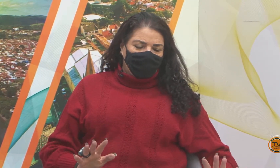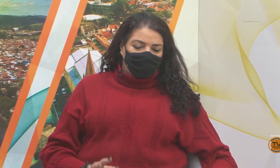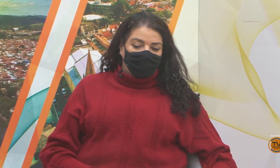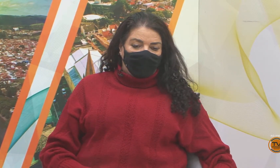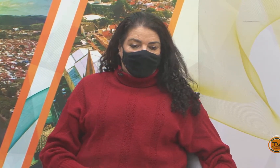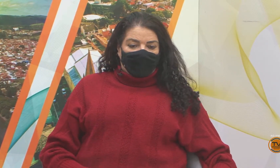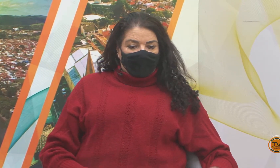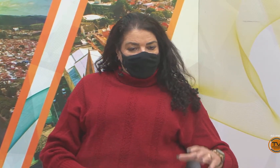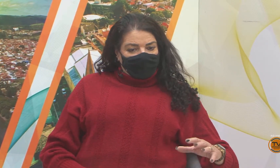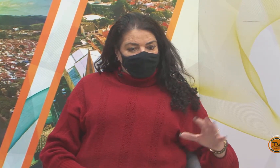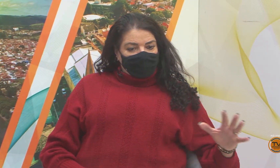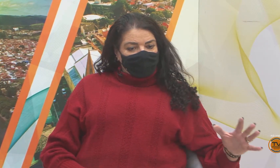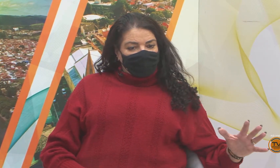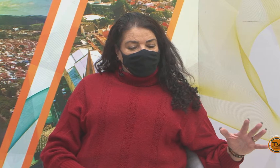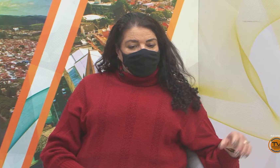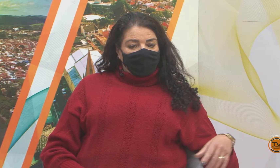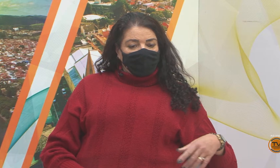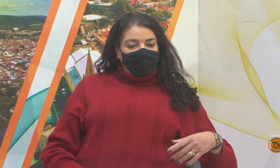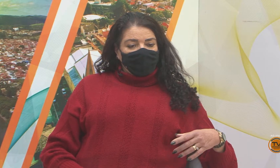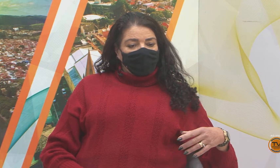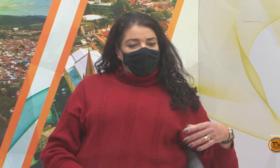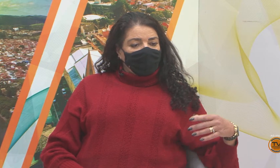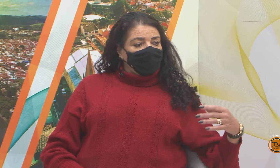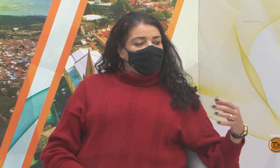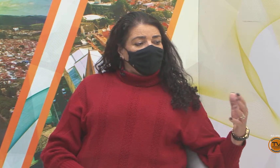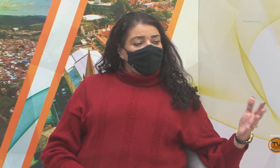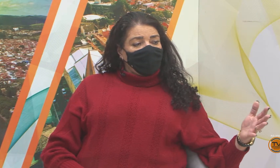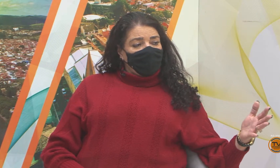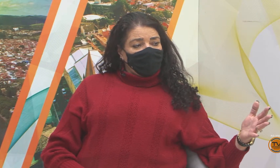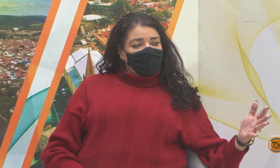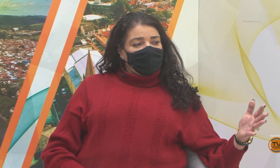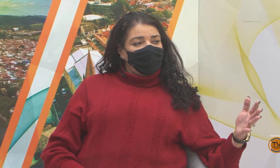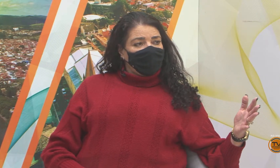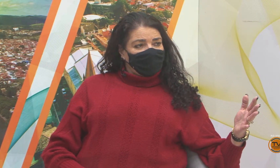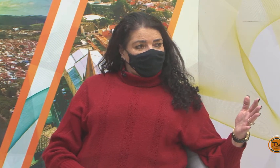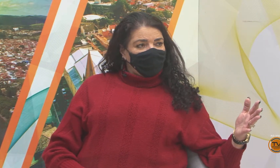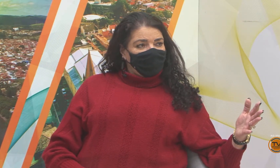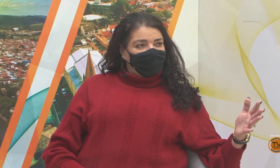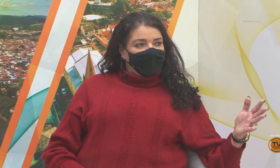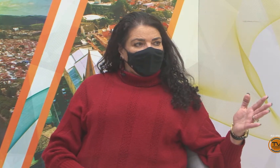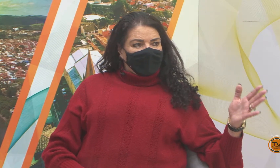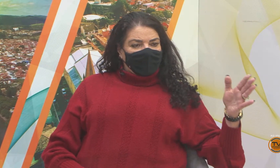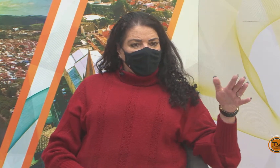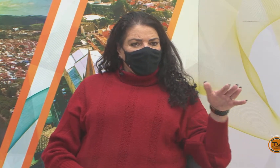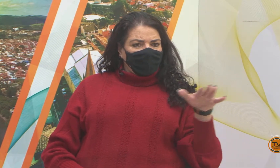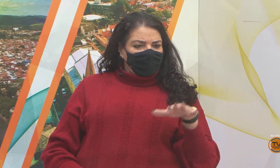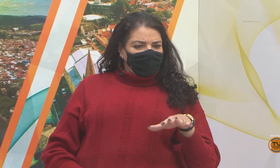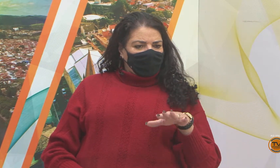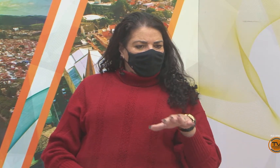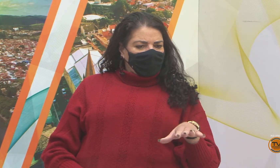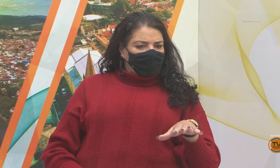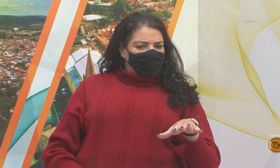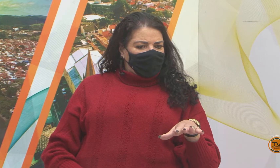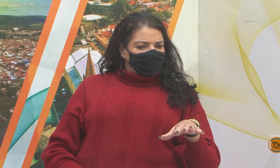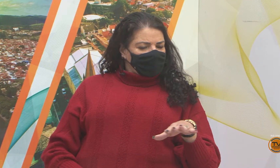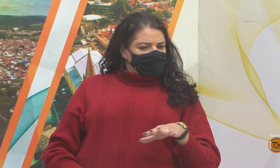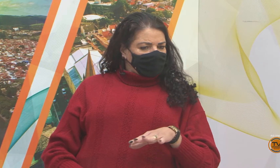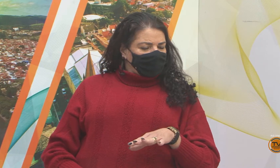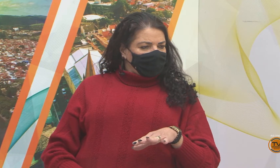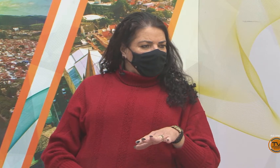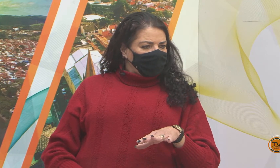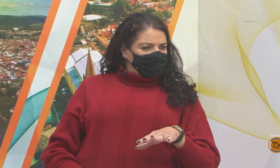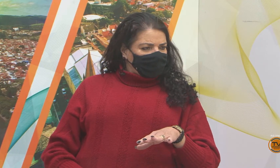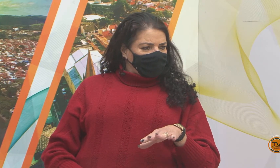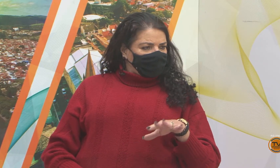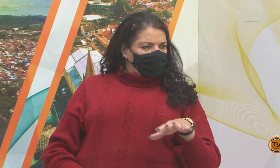não tem como. Dentro da especialidade ainda, nós temos a odontologia, que você falou, né? A odontologia tem tanto a básica,